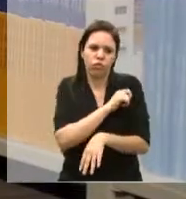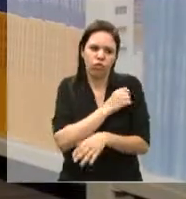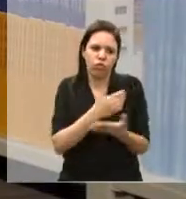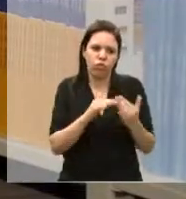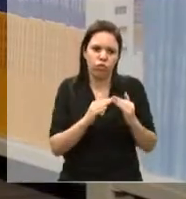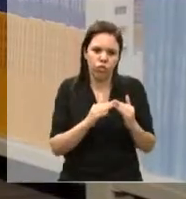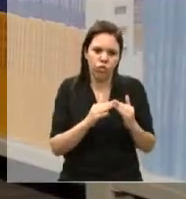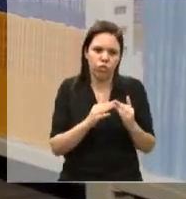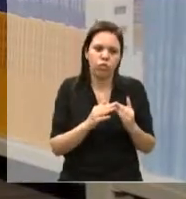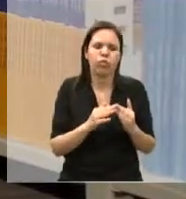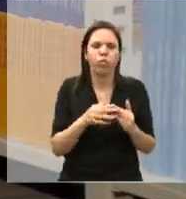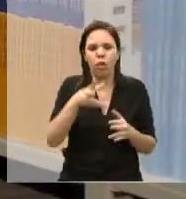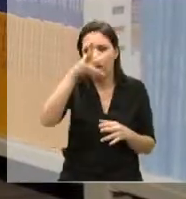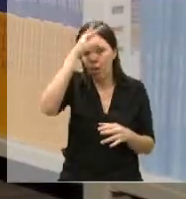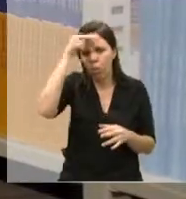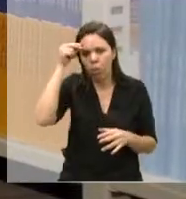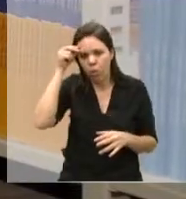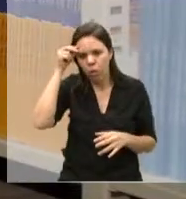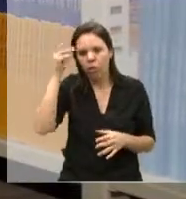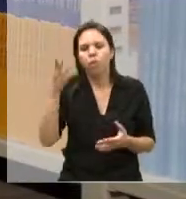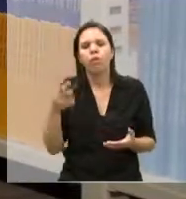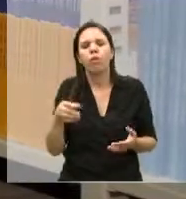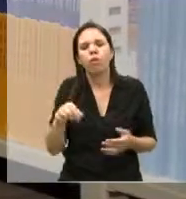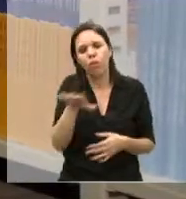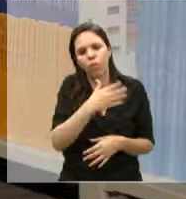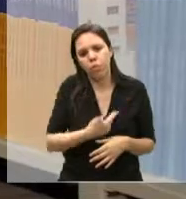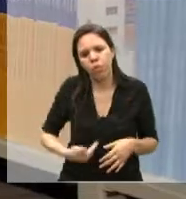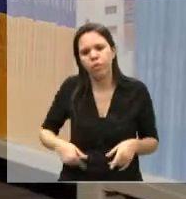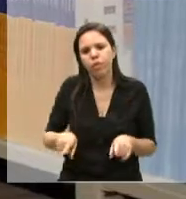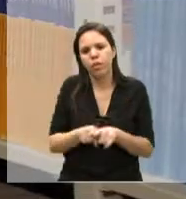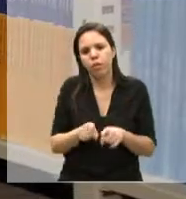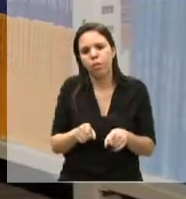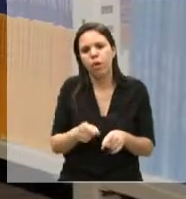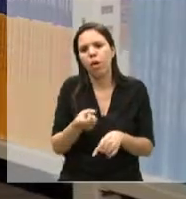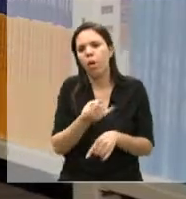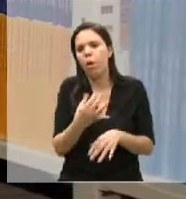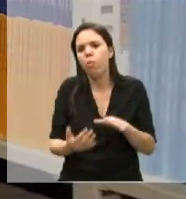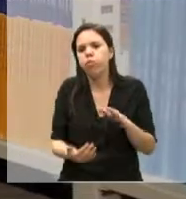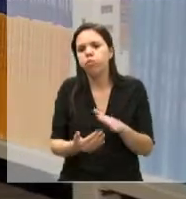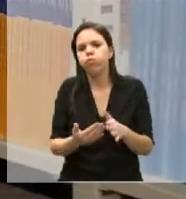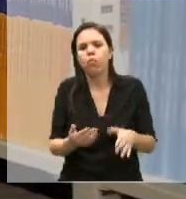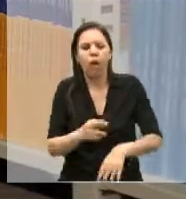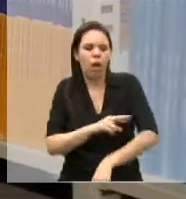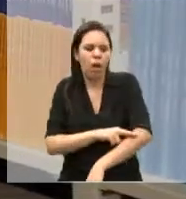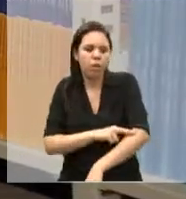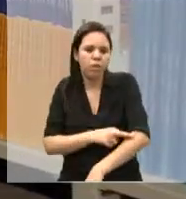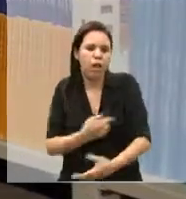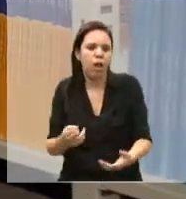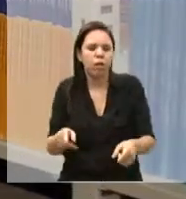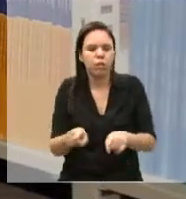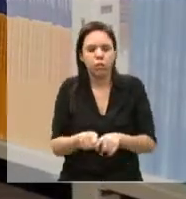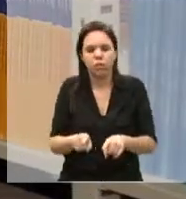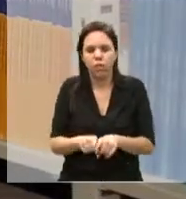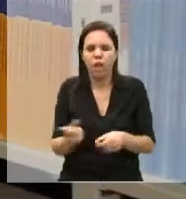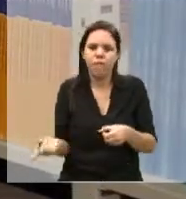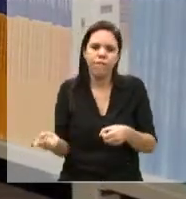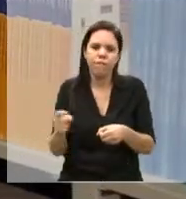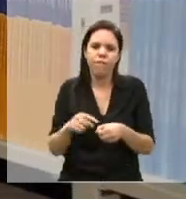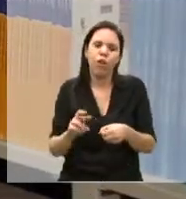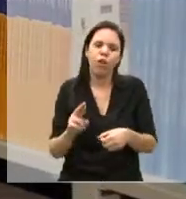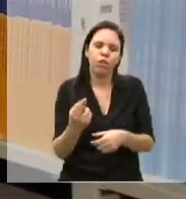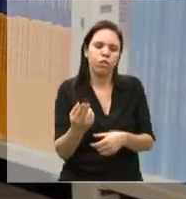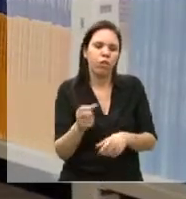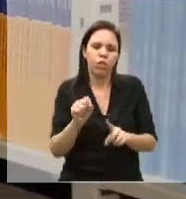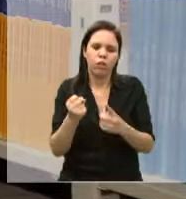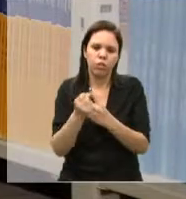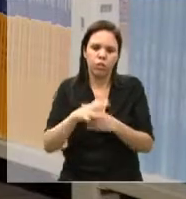escolas públicas e das cotas étnico-raciais. E esses alunos retornam, eles retornam isso para a sociedade,